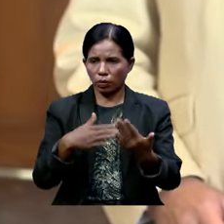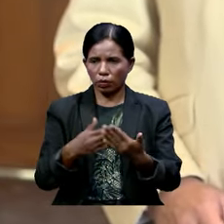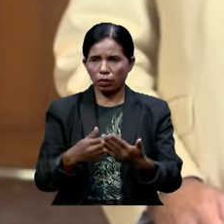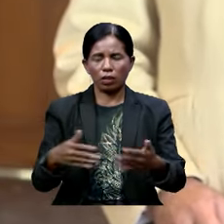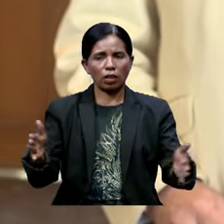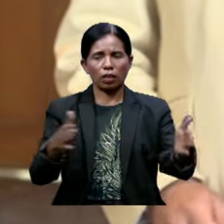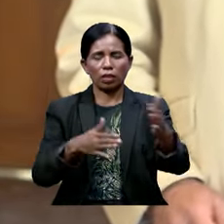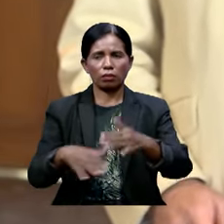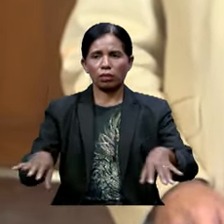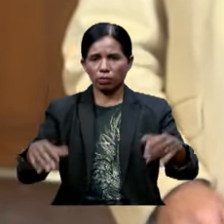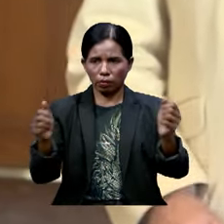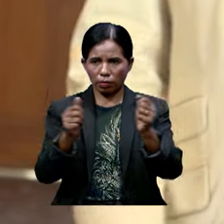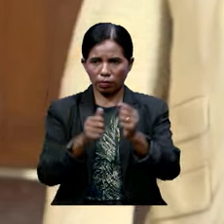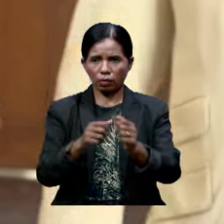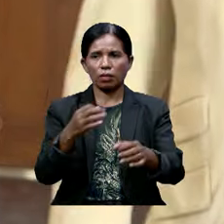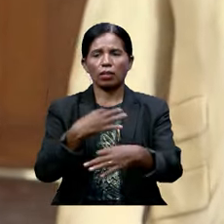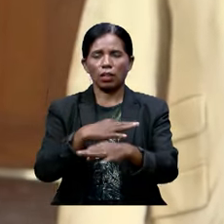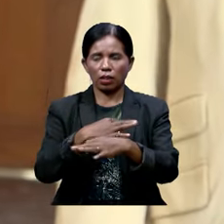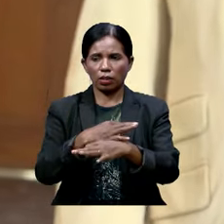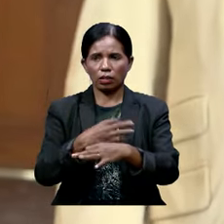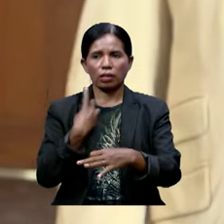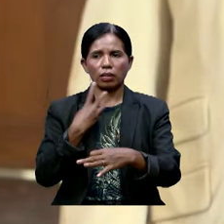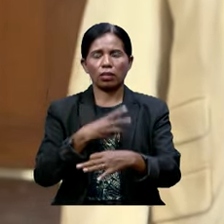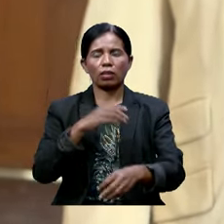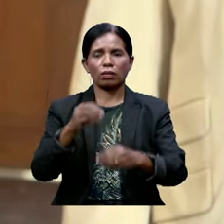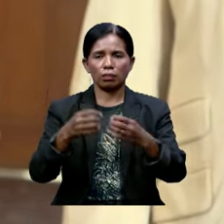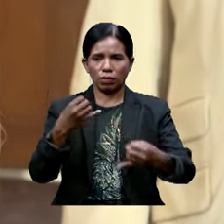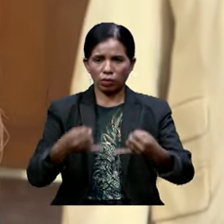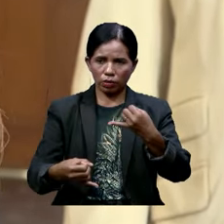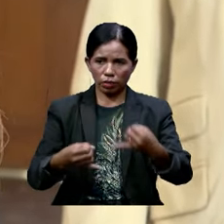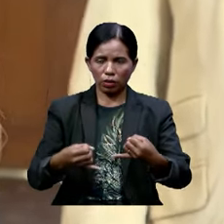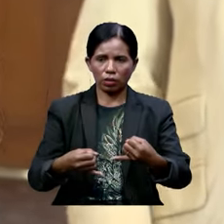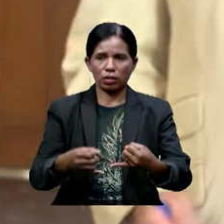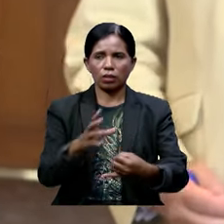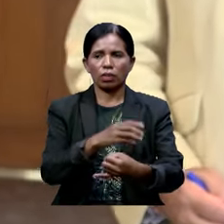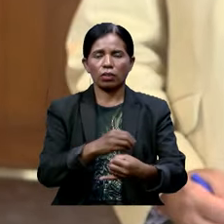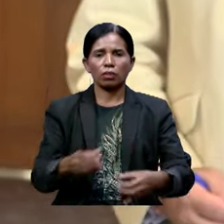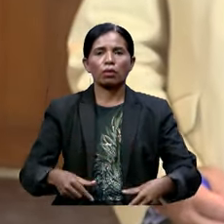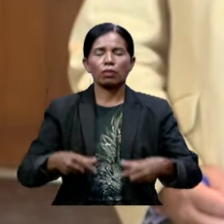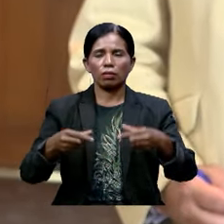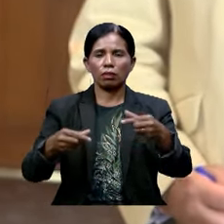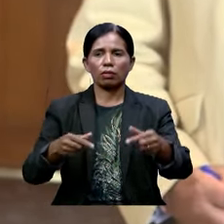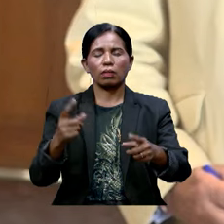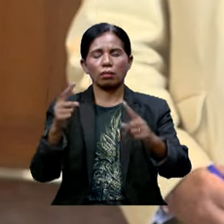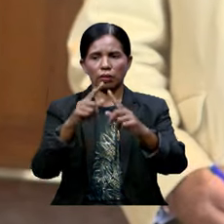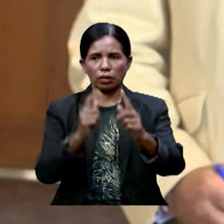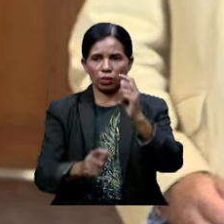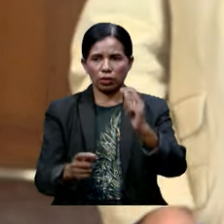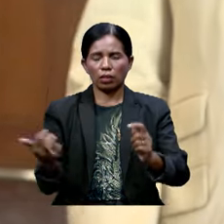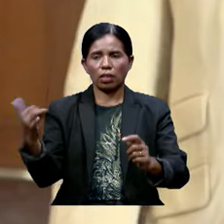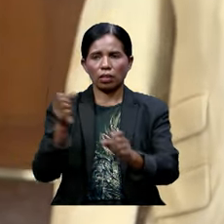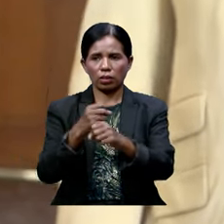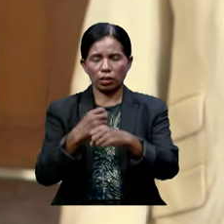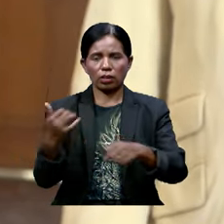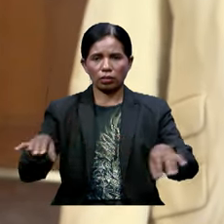halibur força hamuto pode hadia no setor justiça e pode há por condição outro ba tribunais ira bela halo ser ne canar